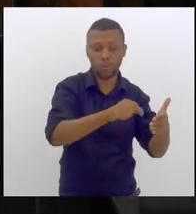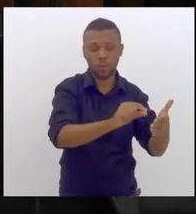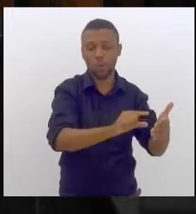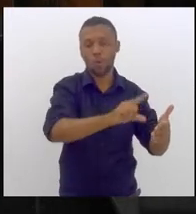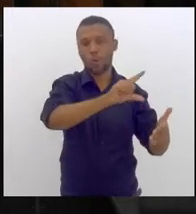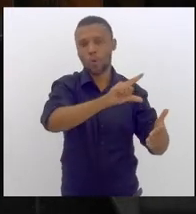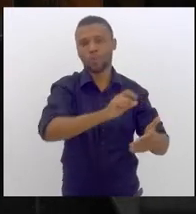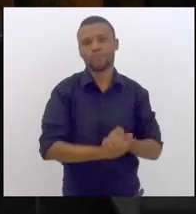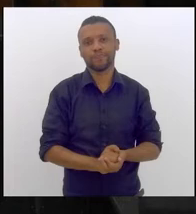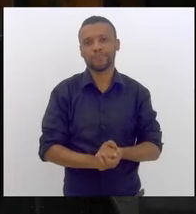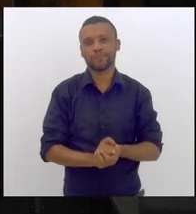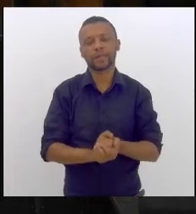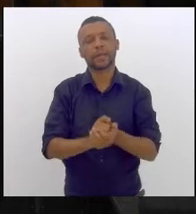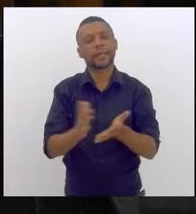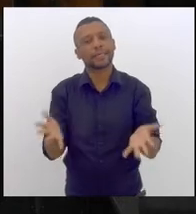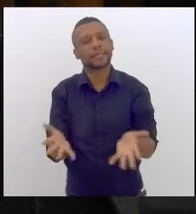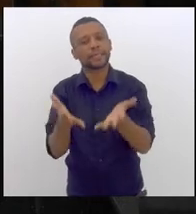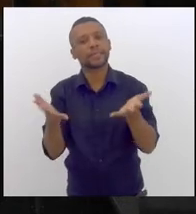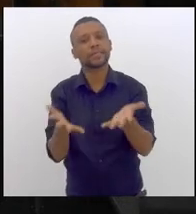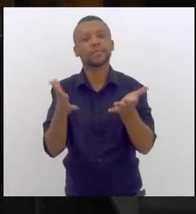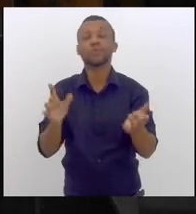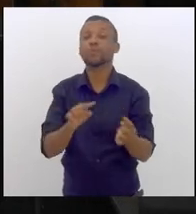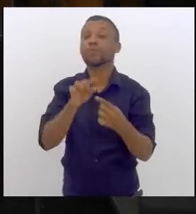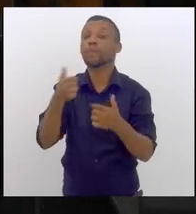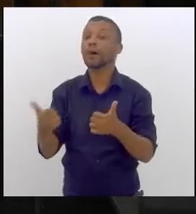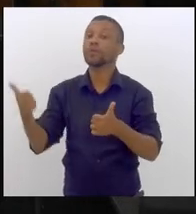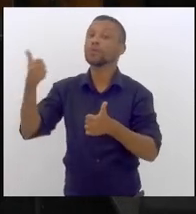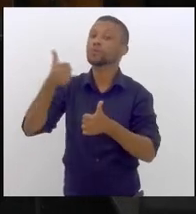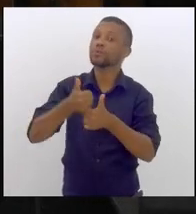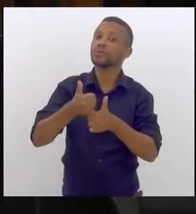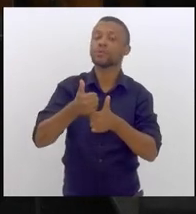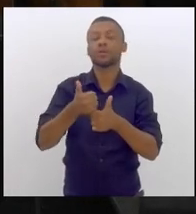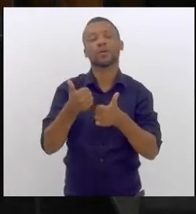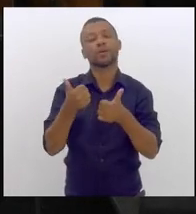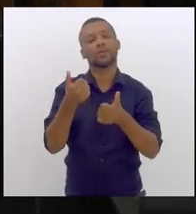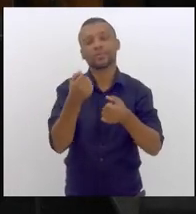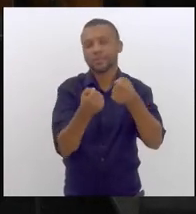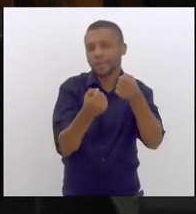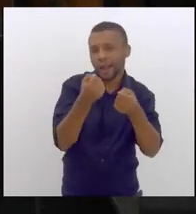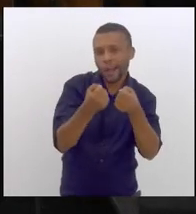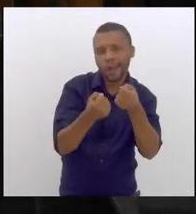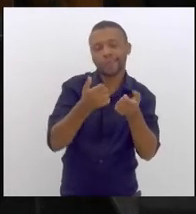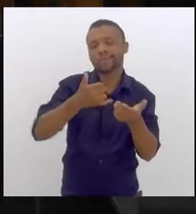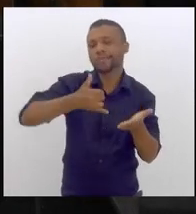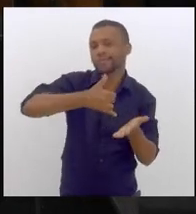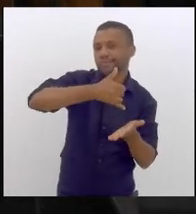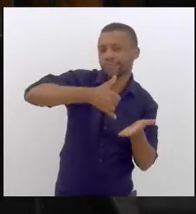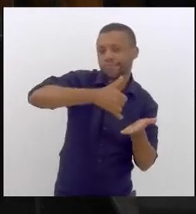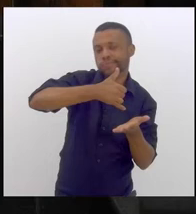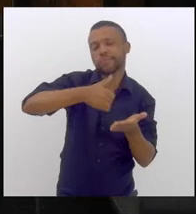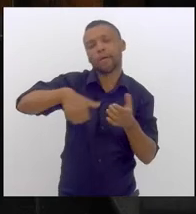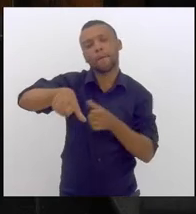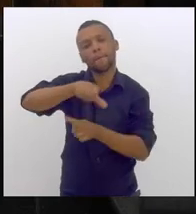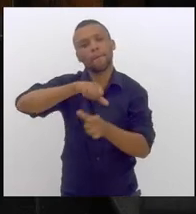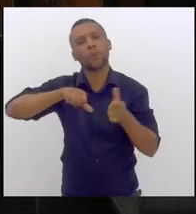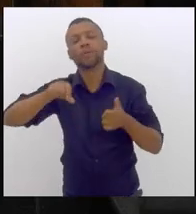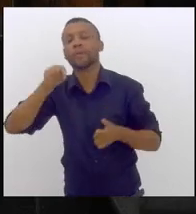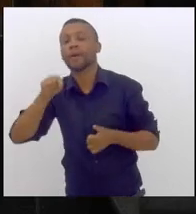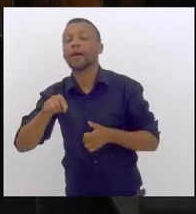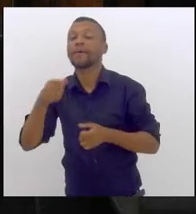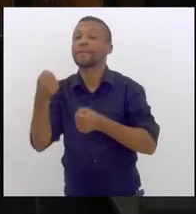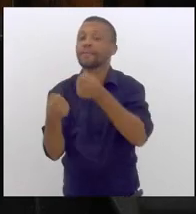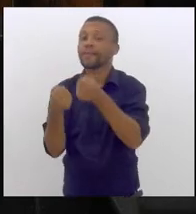à substituição de veículos a gasolina e a diesel por veículos elétricos,